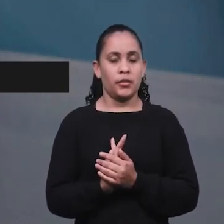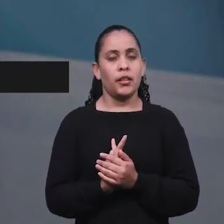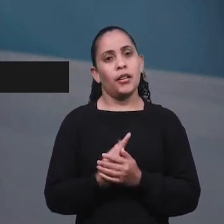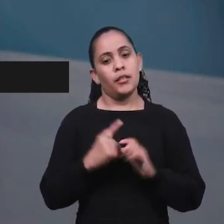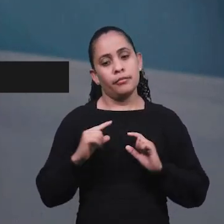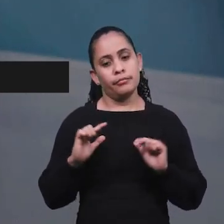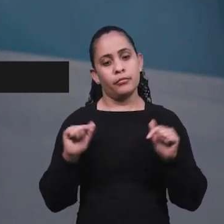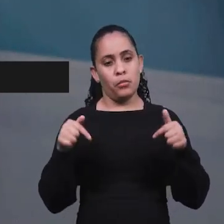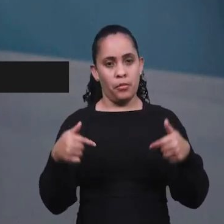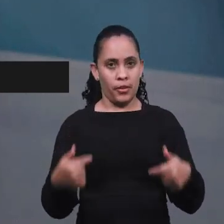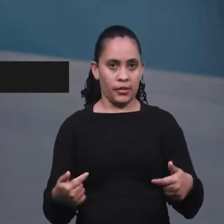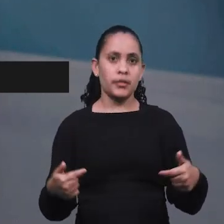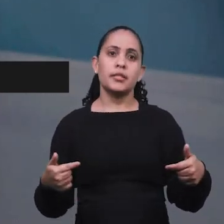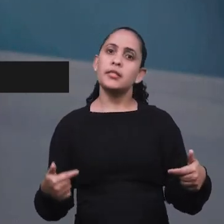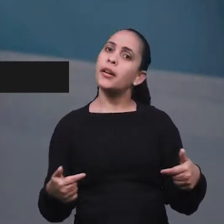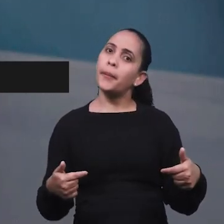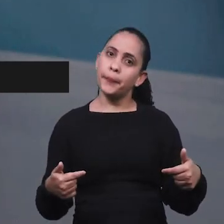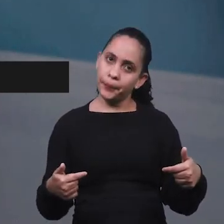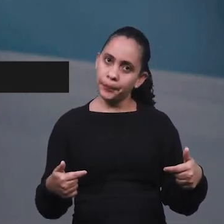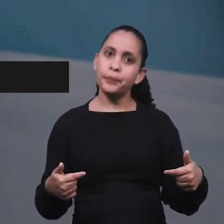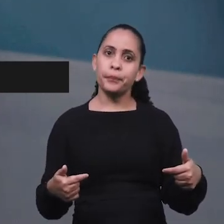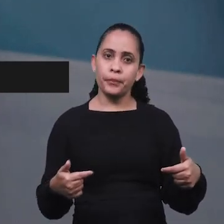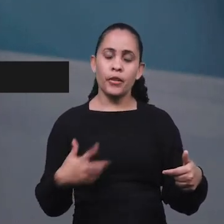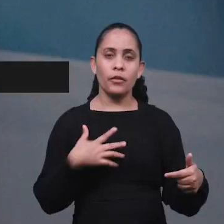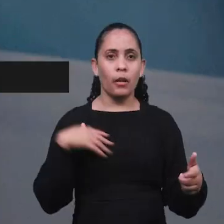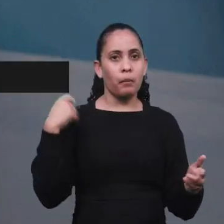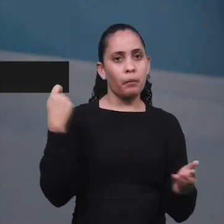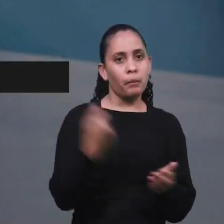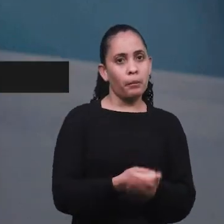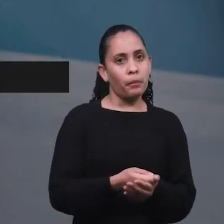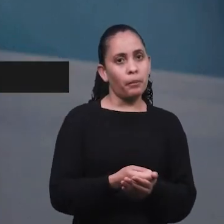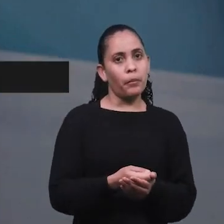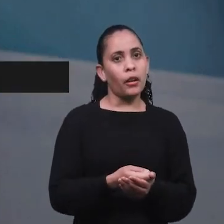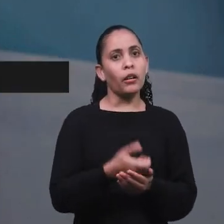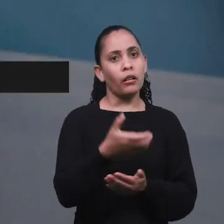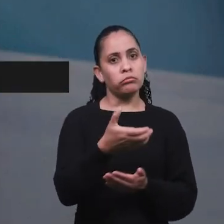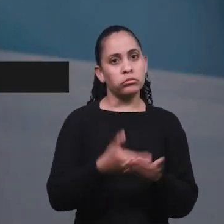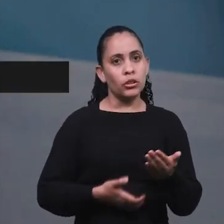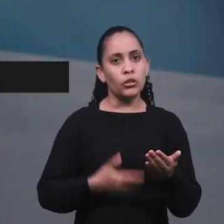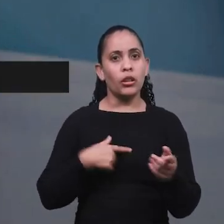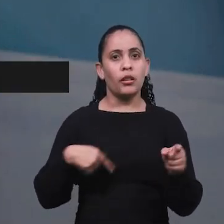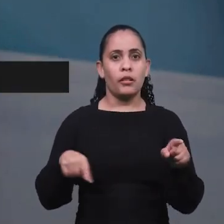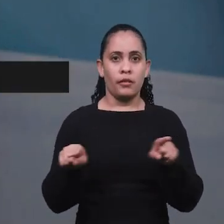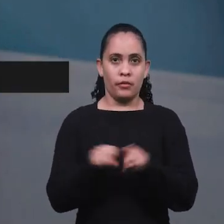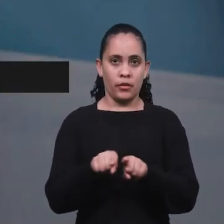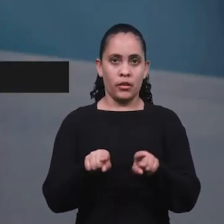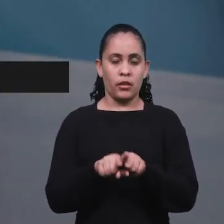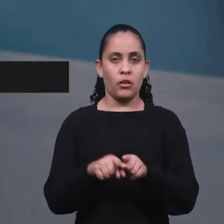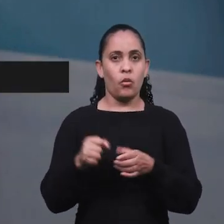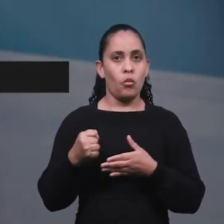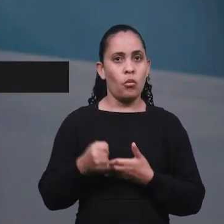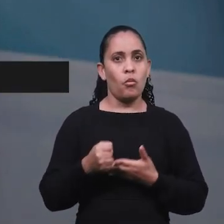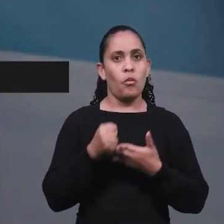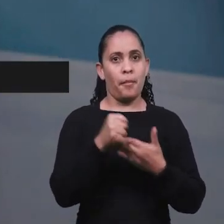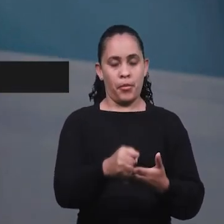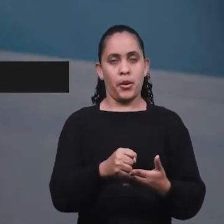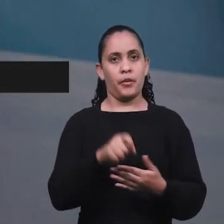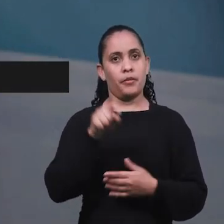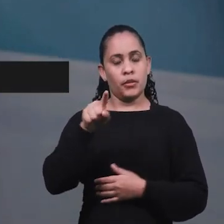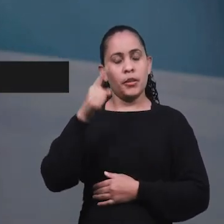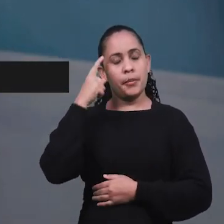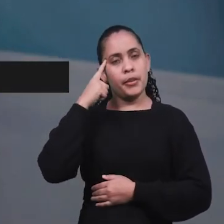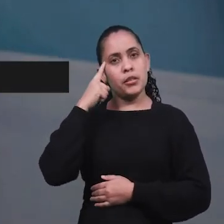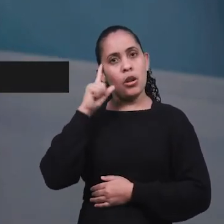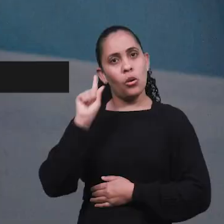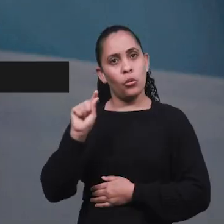que gera a causa da indenização da cobertura, você vai receber um aporte financeiro. Então, pensa